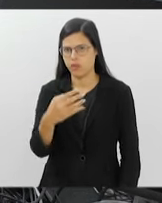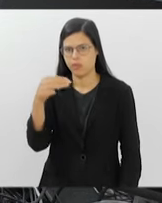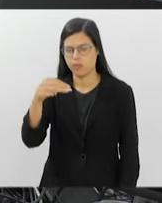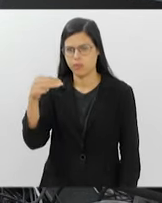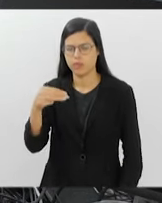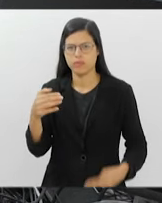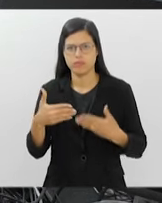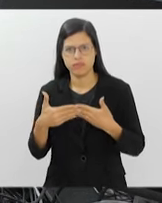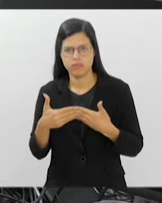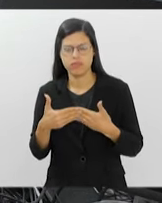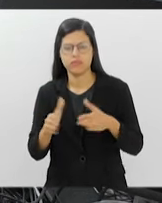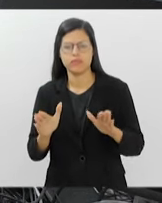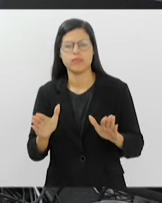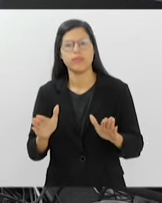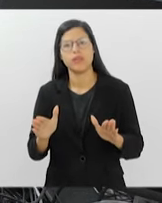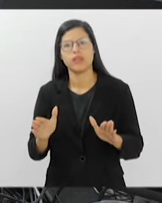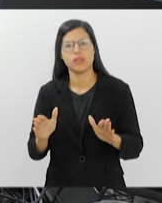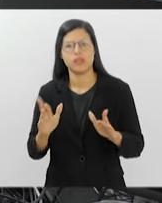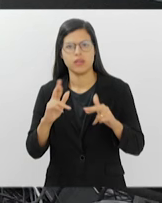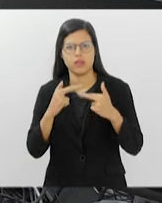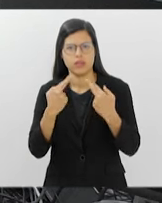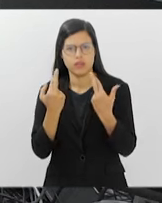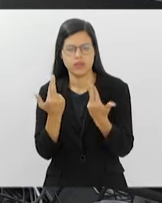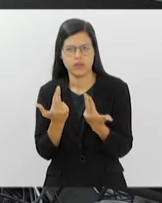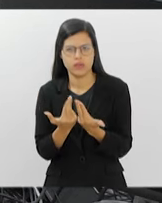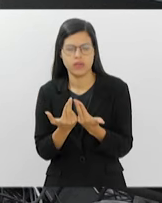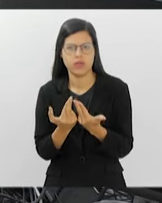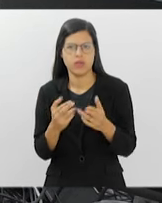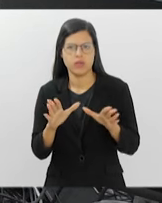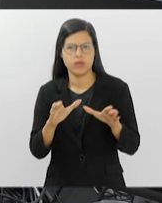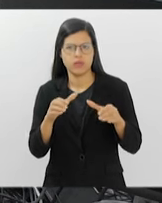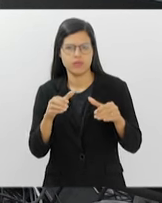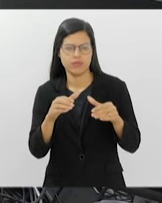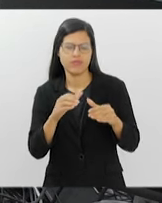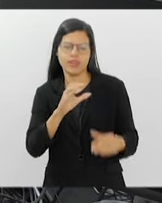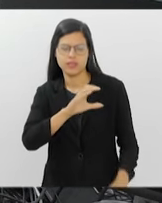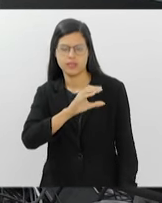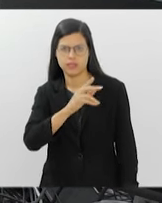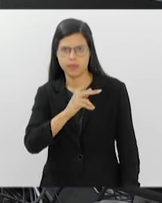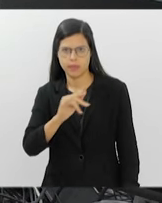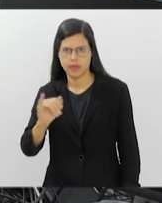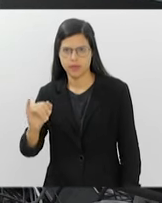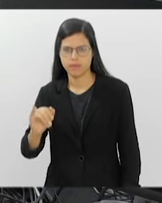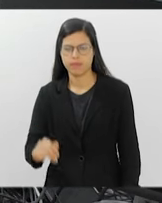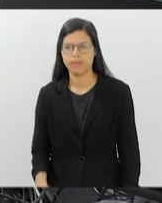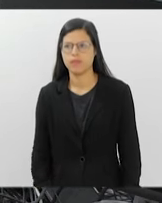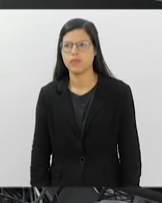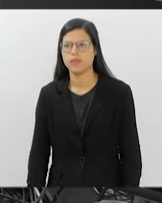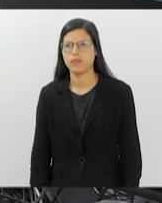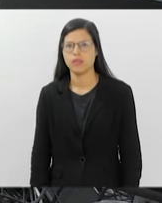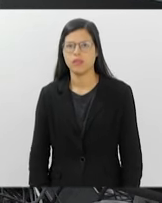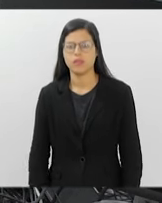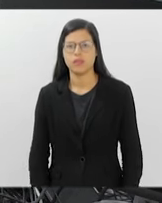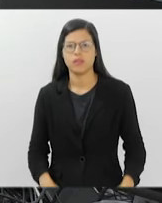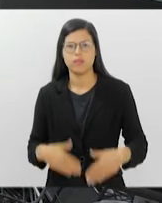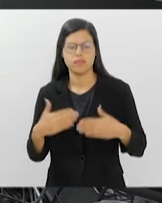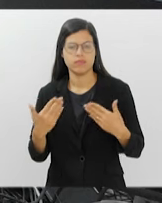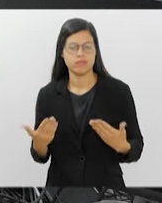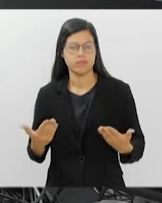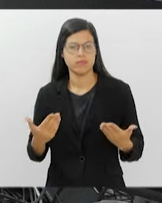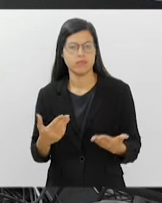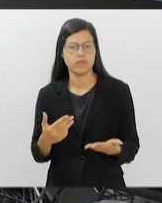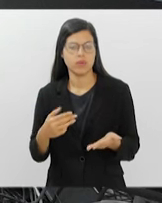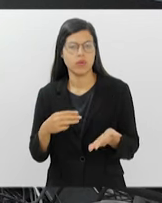declaro aberta essa sessão da comissão parlamentar de inquérito motivo da nossa